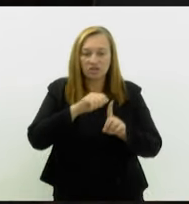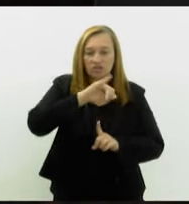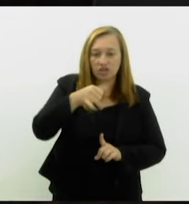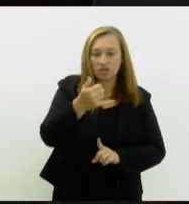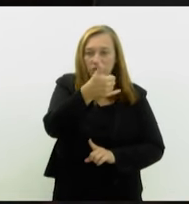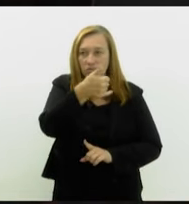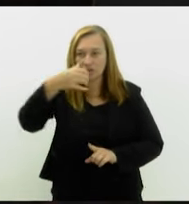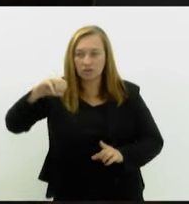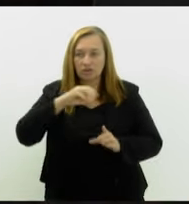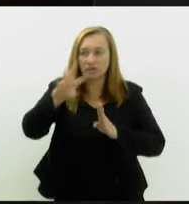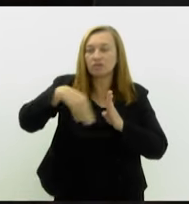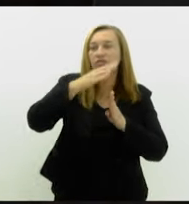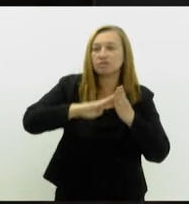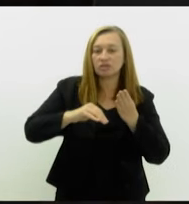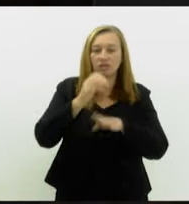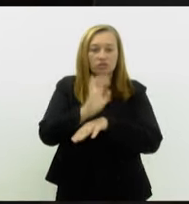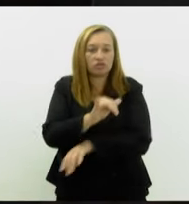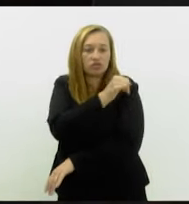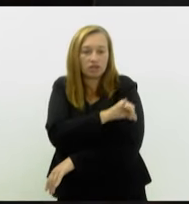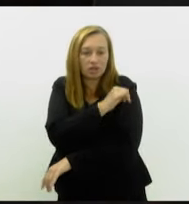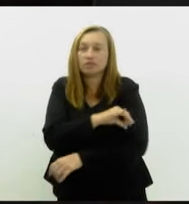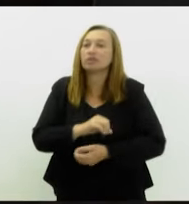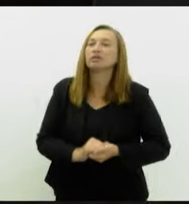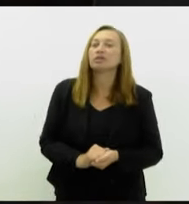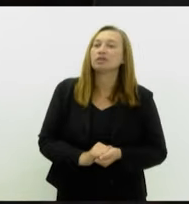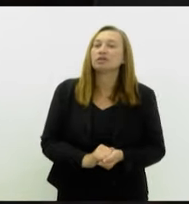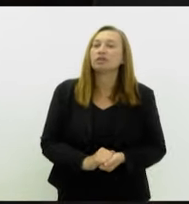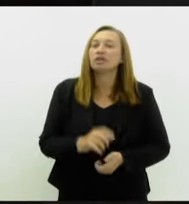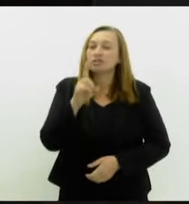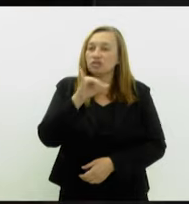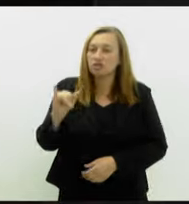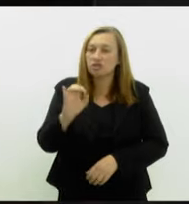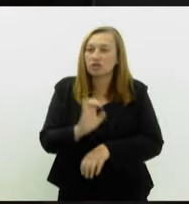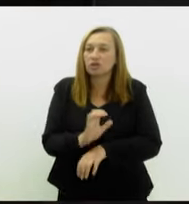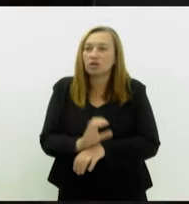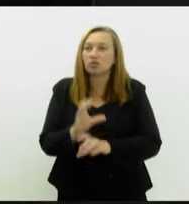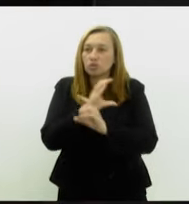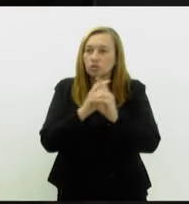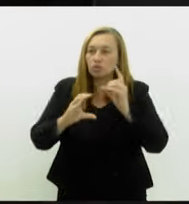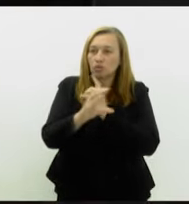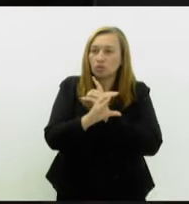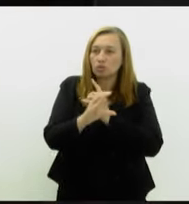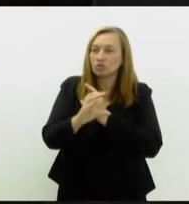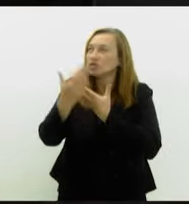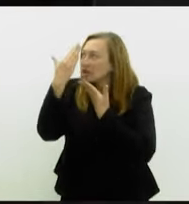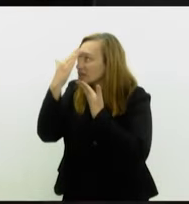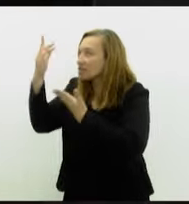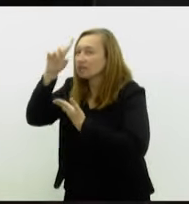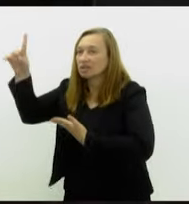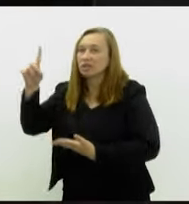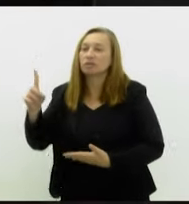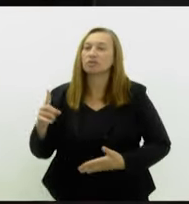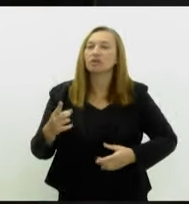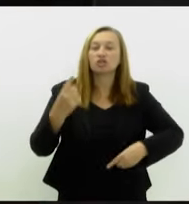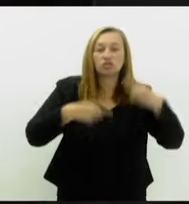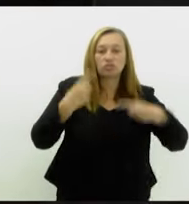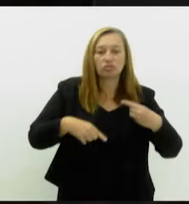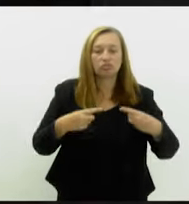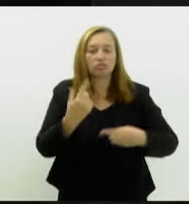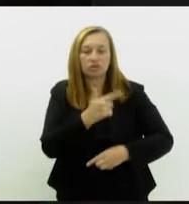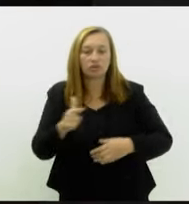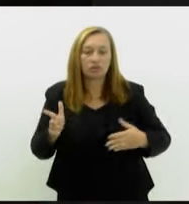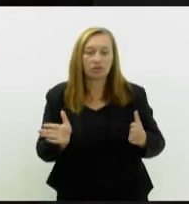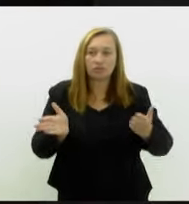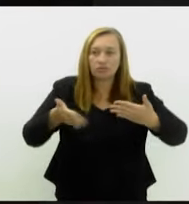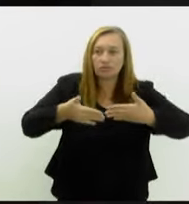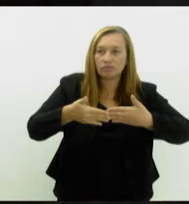para incluir no calendário oficial do Estado do Rio de Janeiro o Dia Estadual do Culto Evangélico de Gratidão a Deus. Em discussão. Não havendo quem queira discutir,